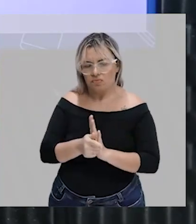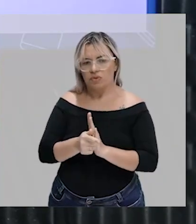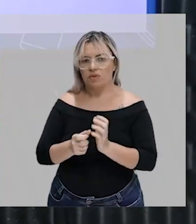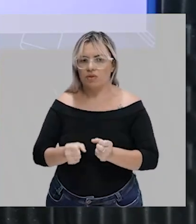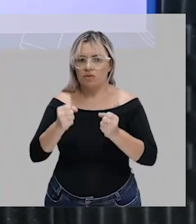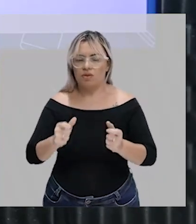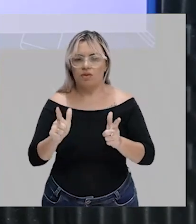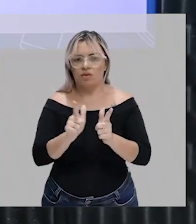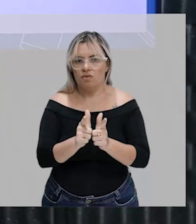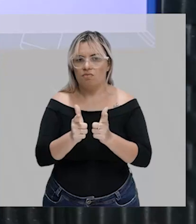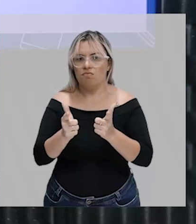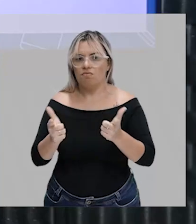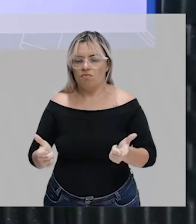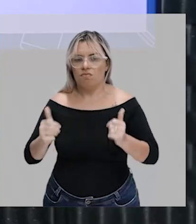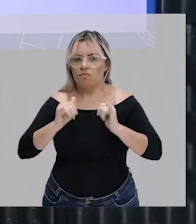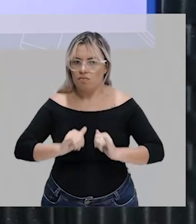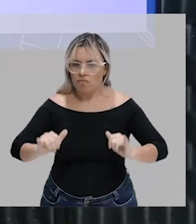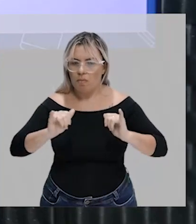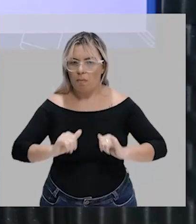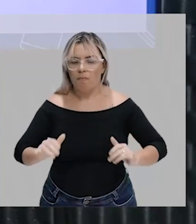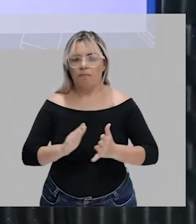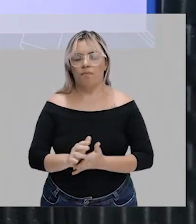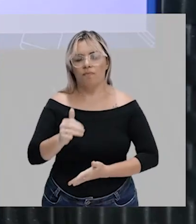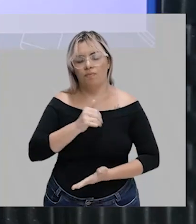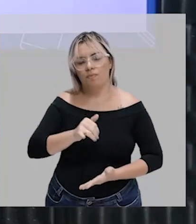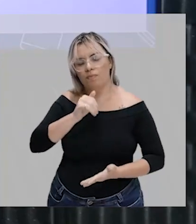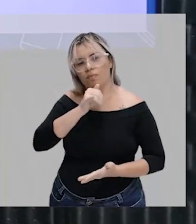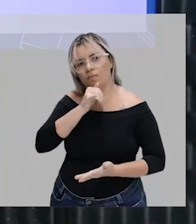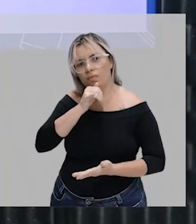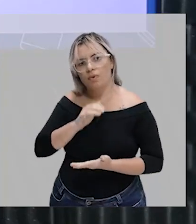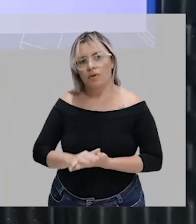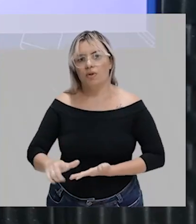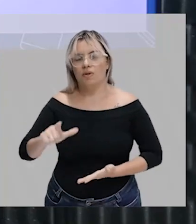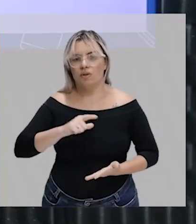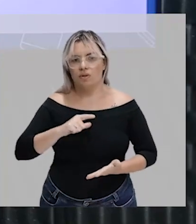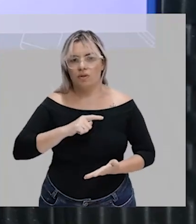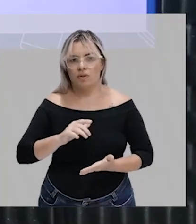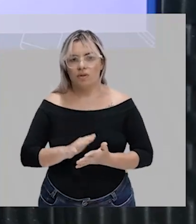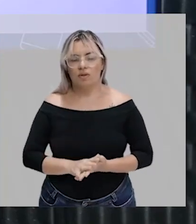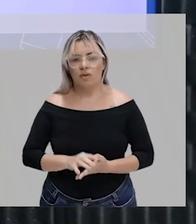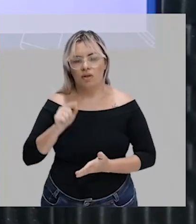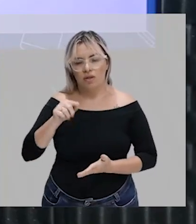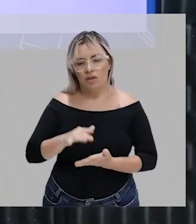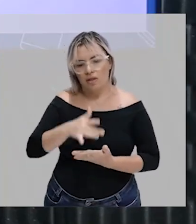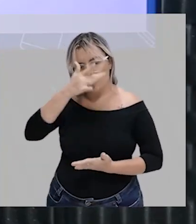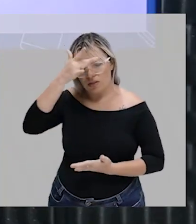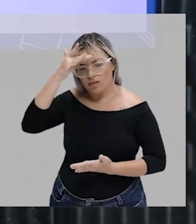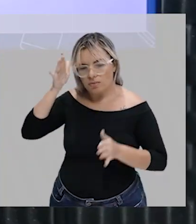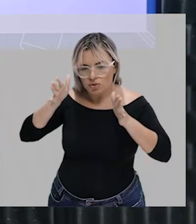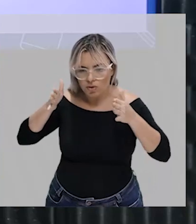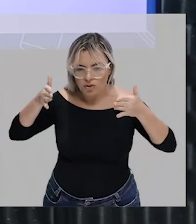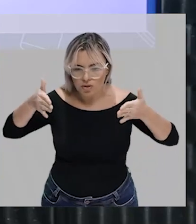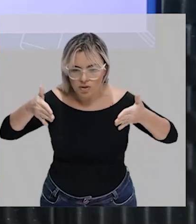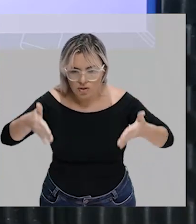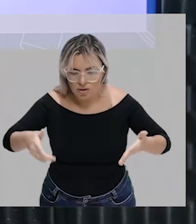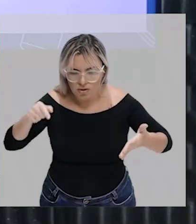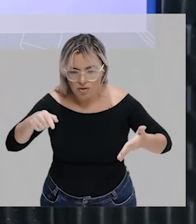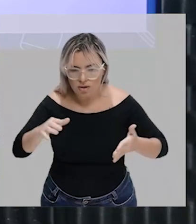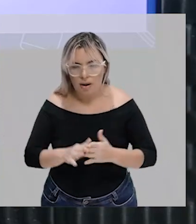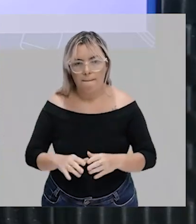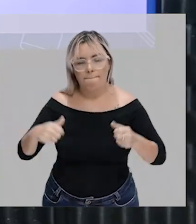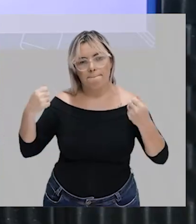jornalístico informativo, por exemplo. Então, ele tem um público específico que ele quer atingir, ele